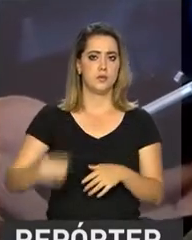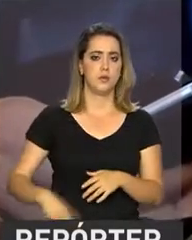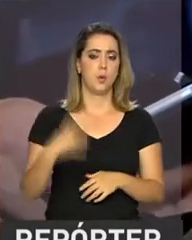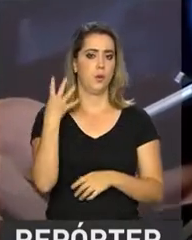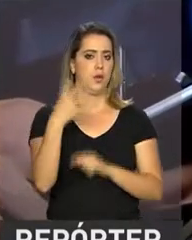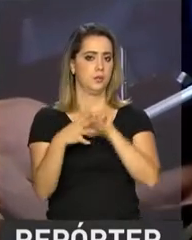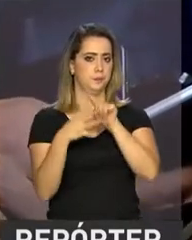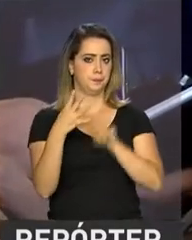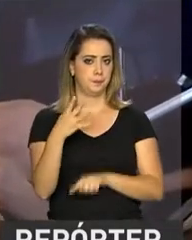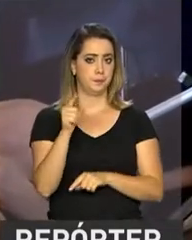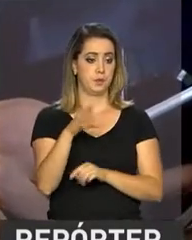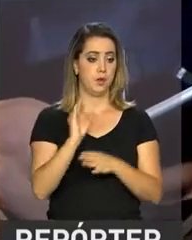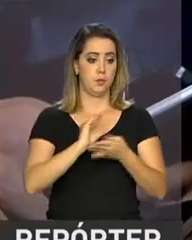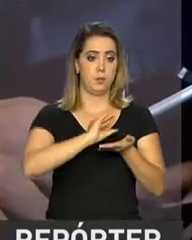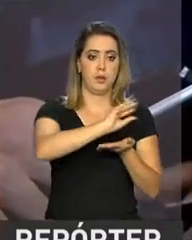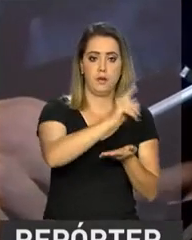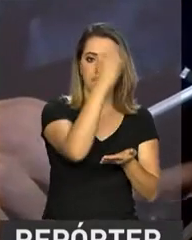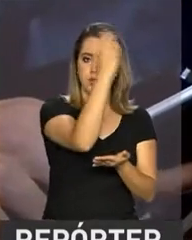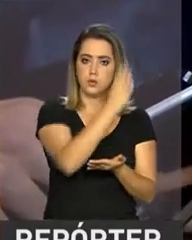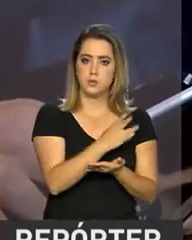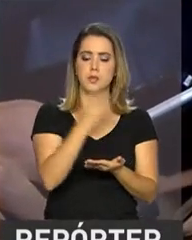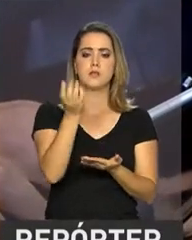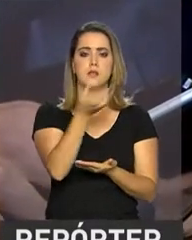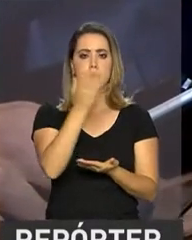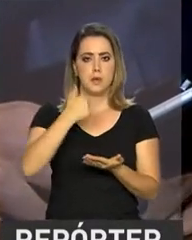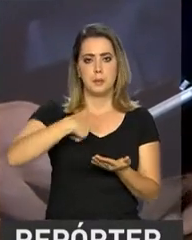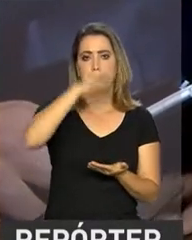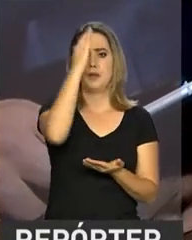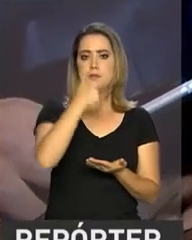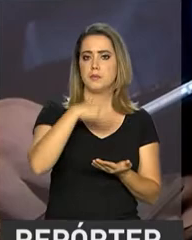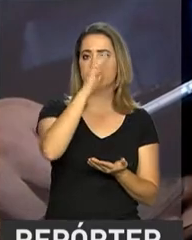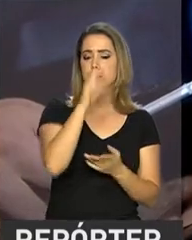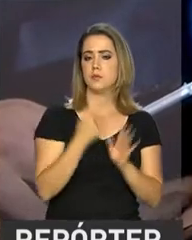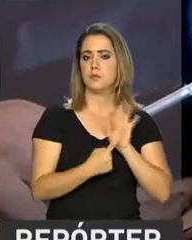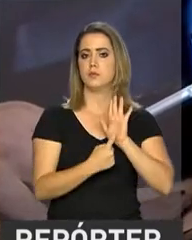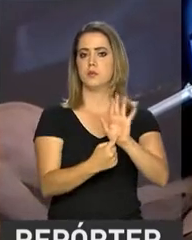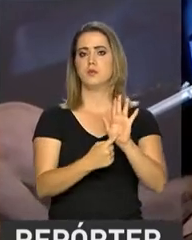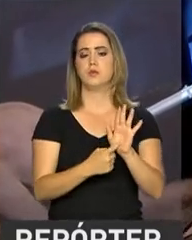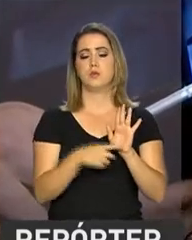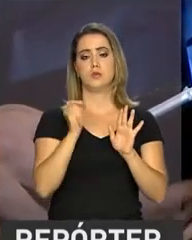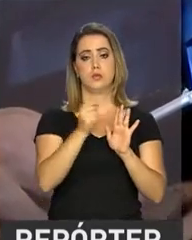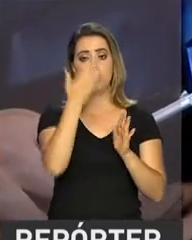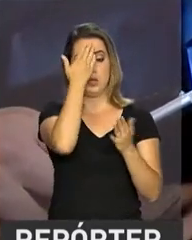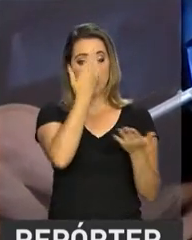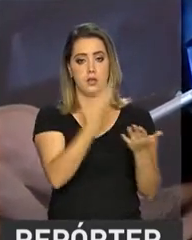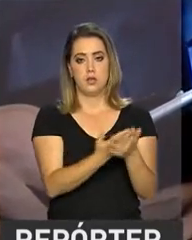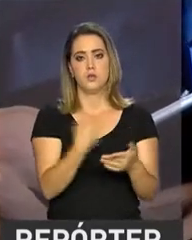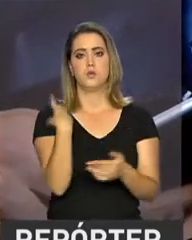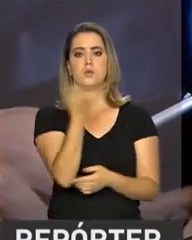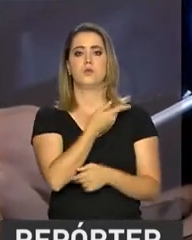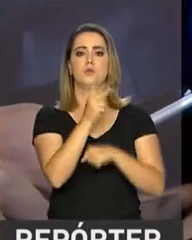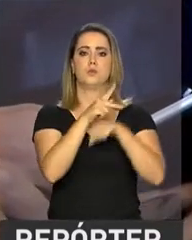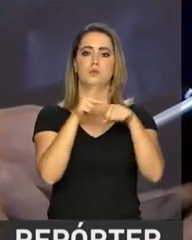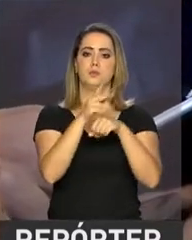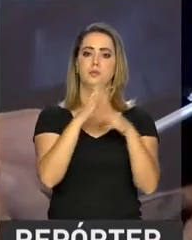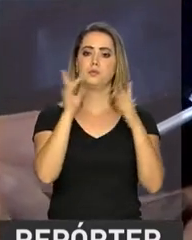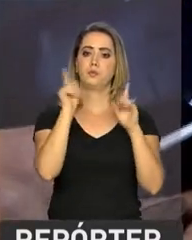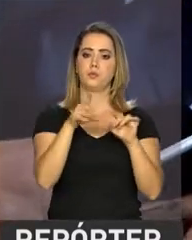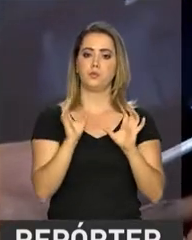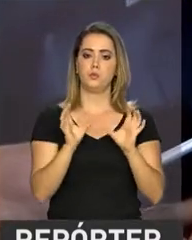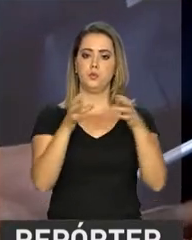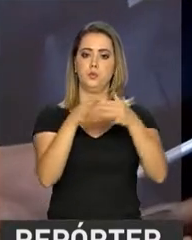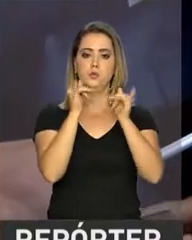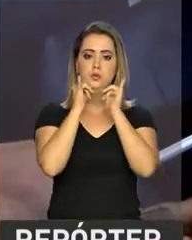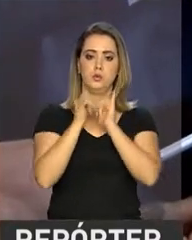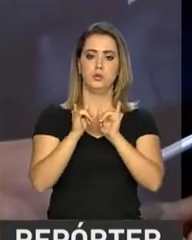que estão investindo no Brasil e querem investir cada vez mais, revelando uma confiança extraordinária no nosso país, no setor de energia,